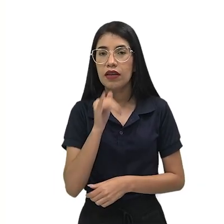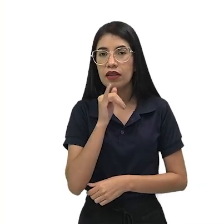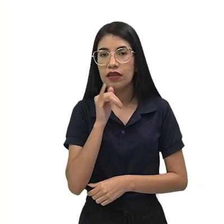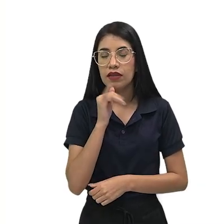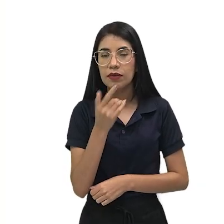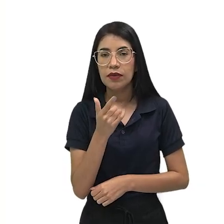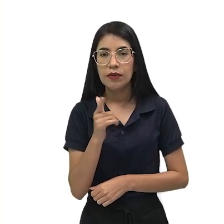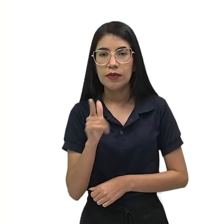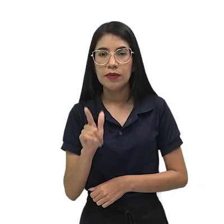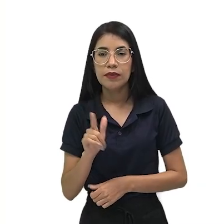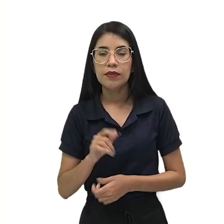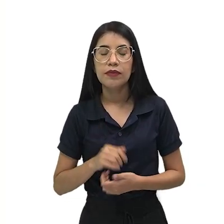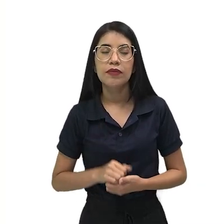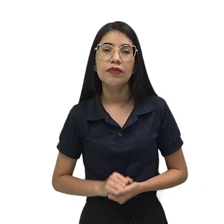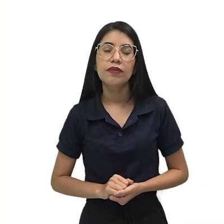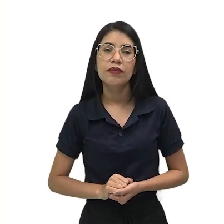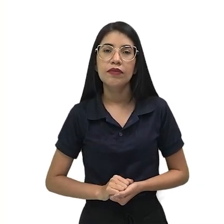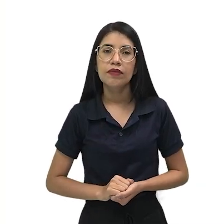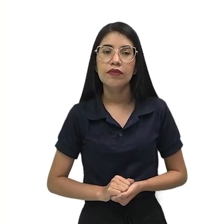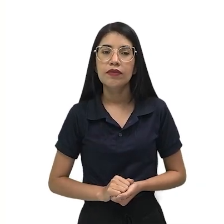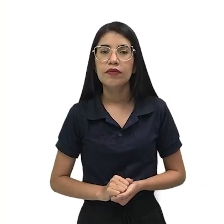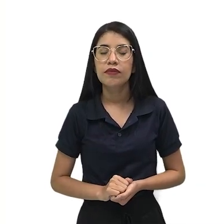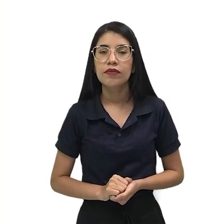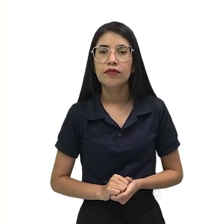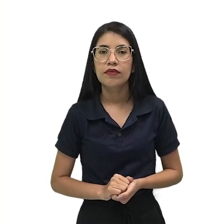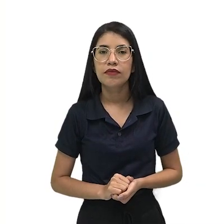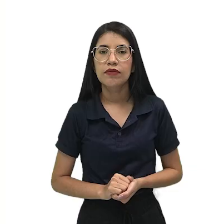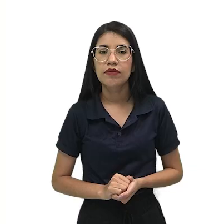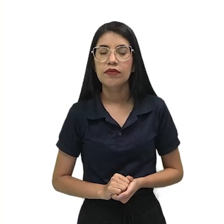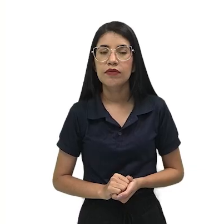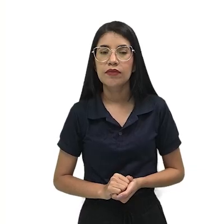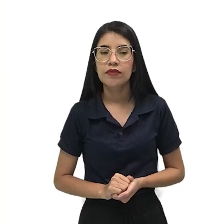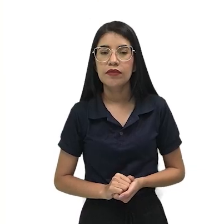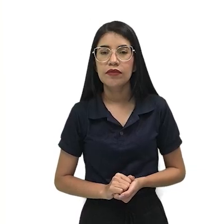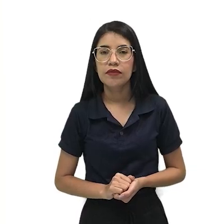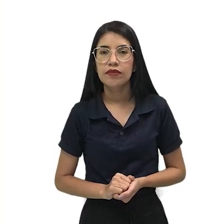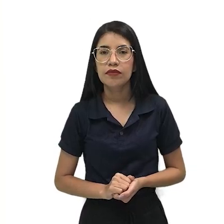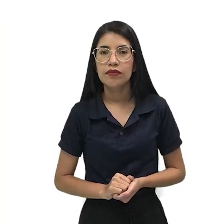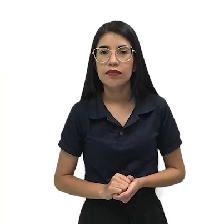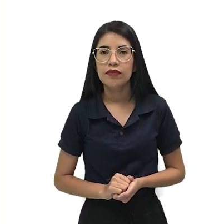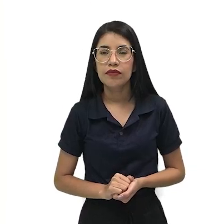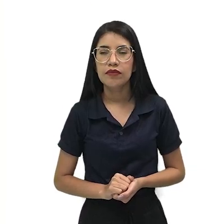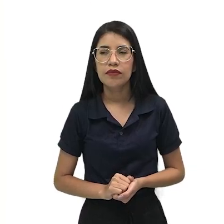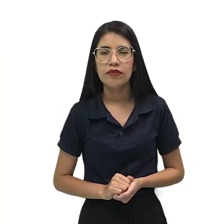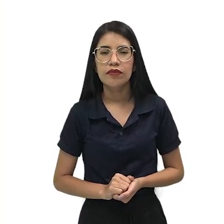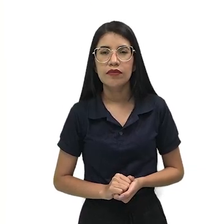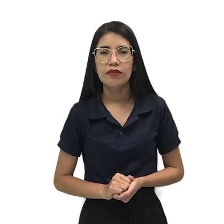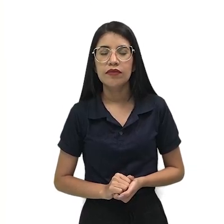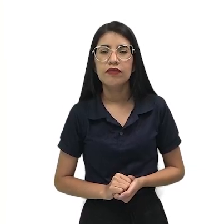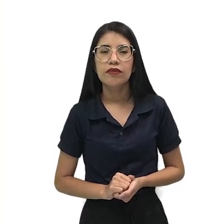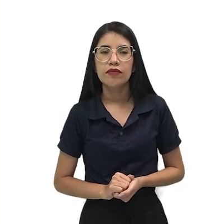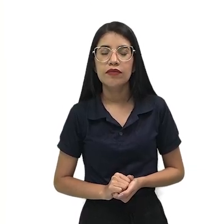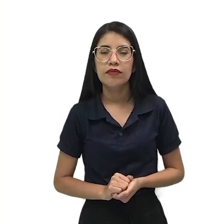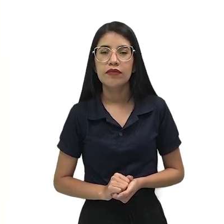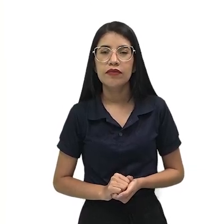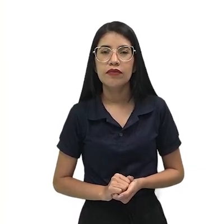vamos continuar com os nossos exemplos. Vamos para a letra G. A letra